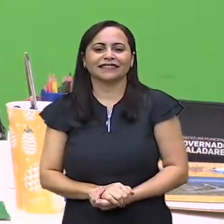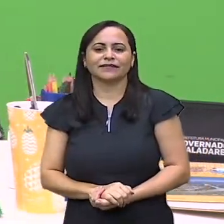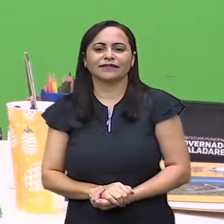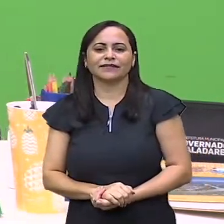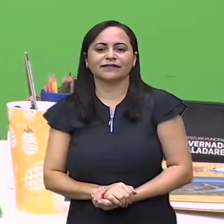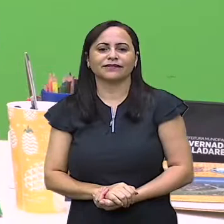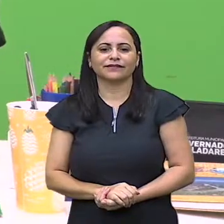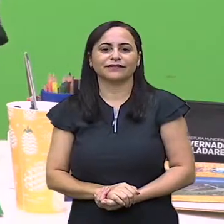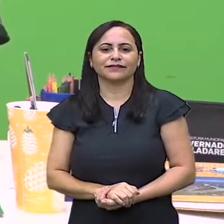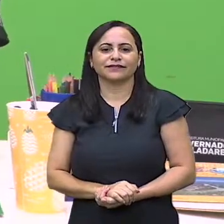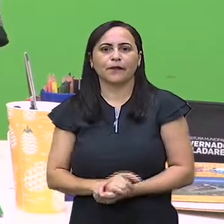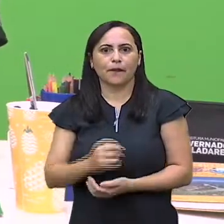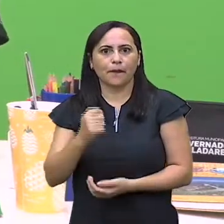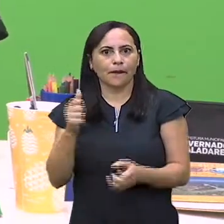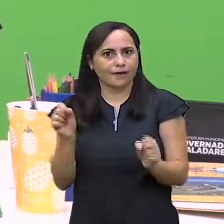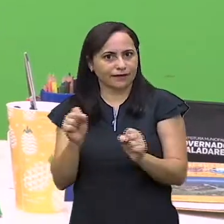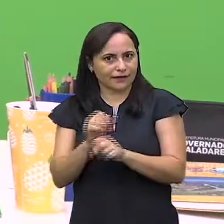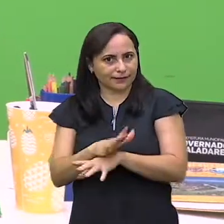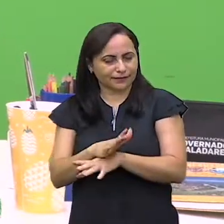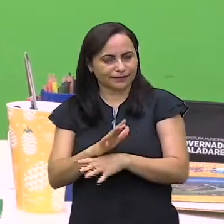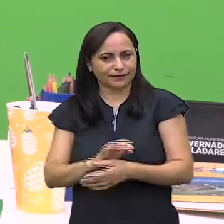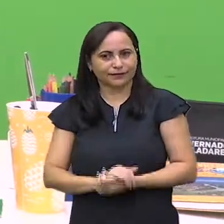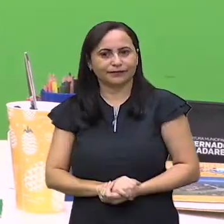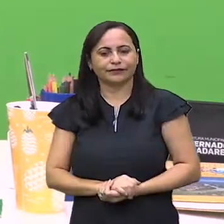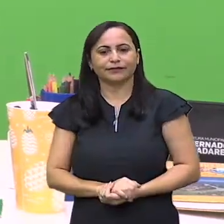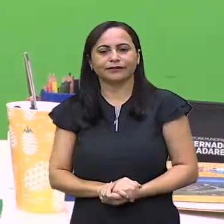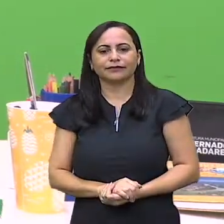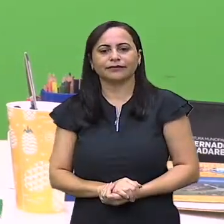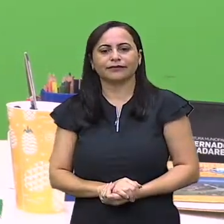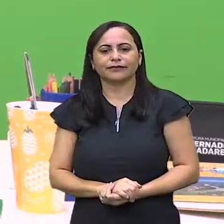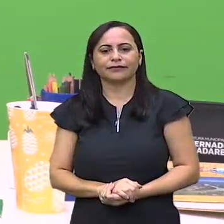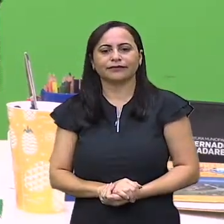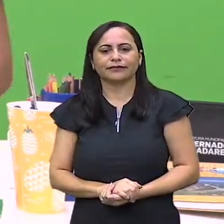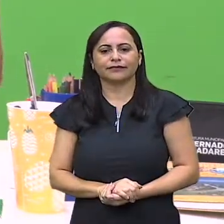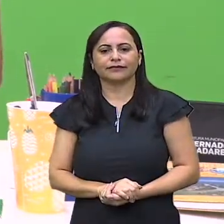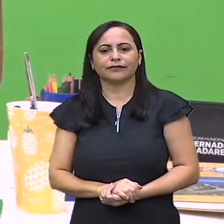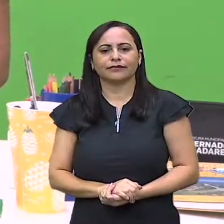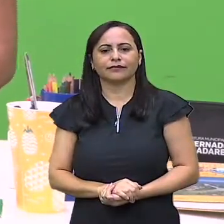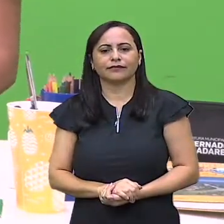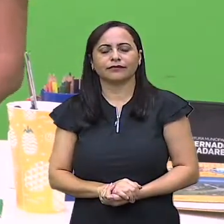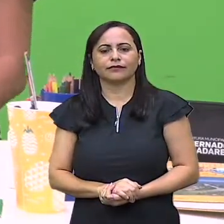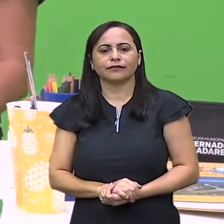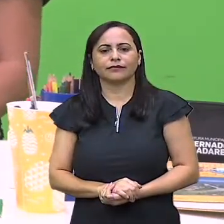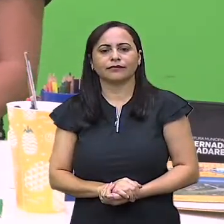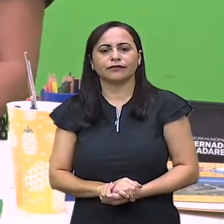Yeah. Tá acabando. Mas nós vamos fazer até o final, ok, tá, professora joia. Luciene? Vamos lá. Tá legal.